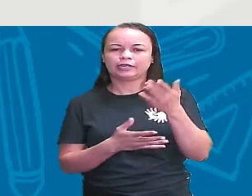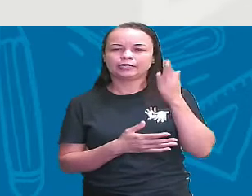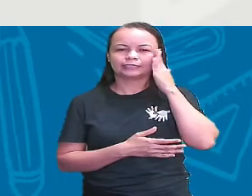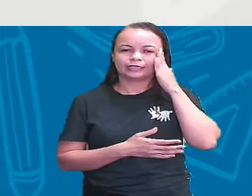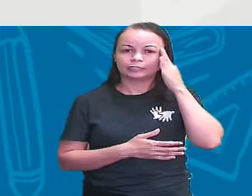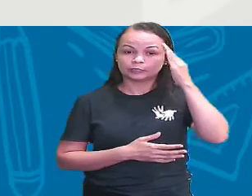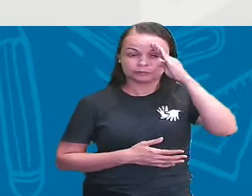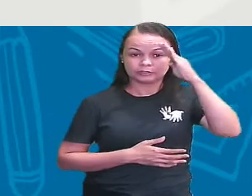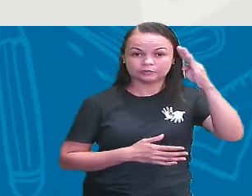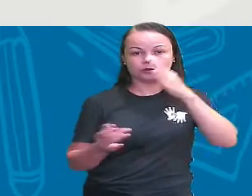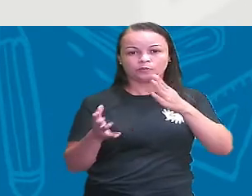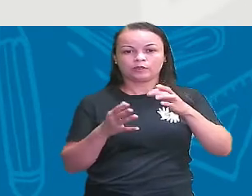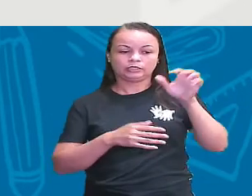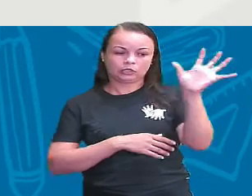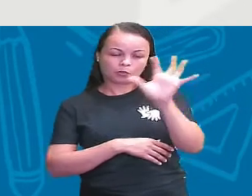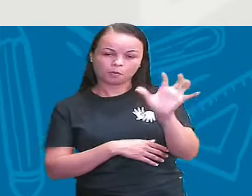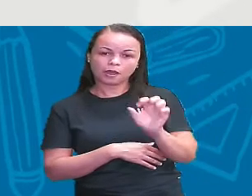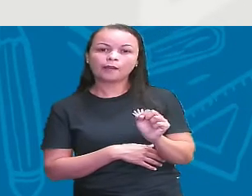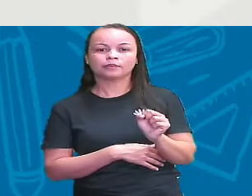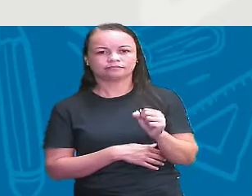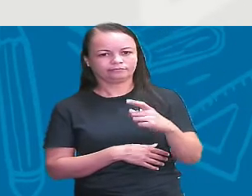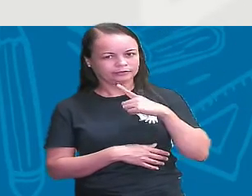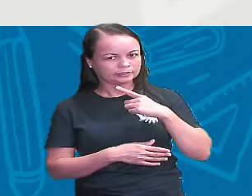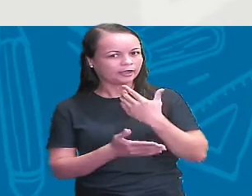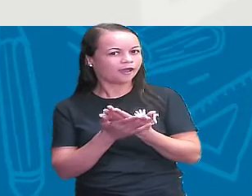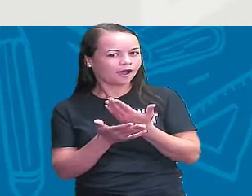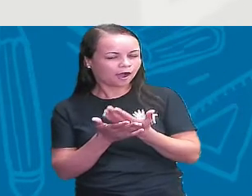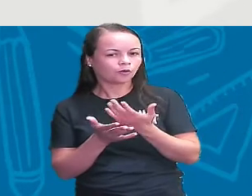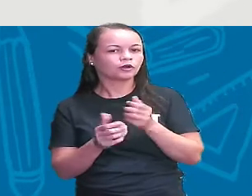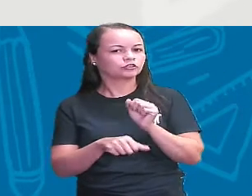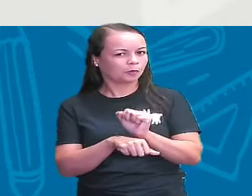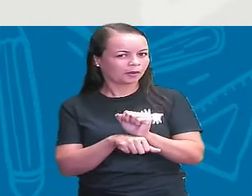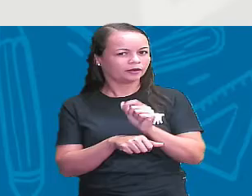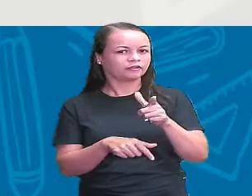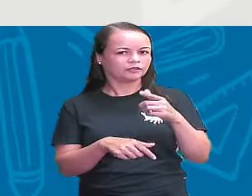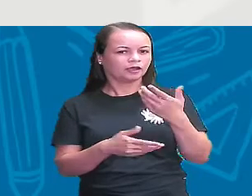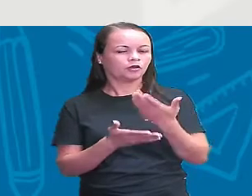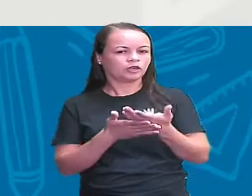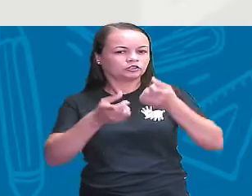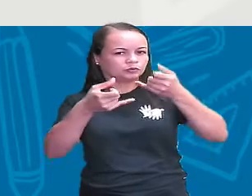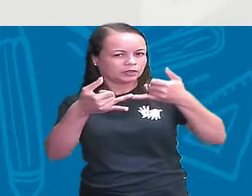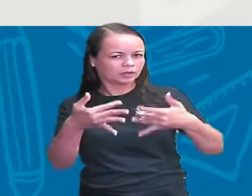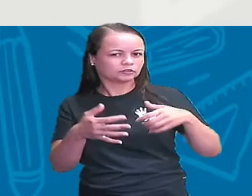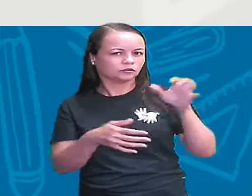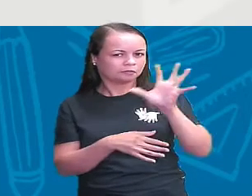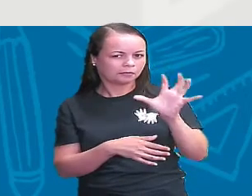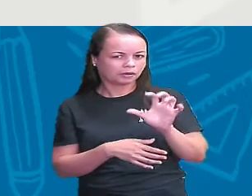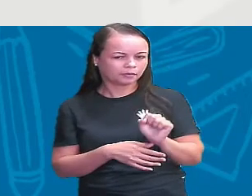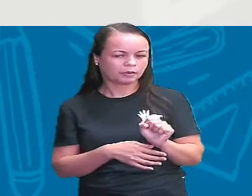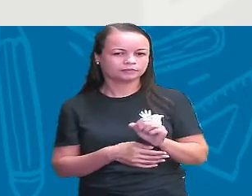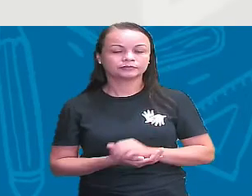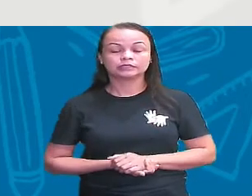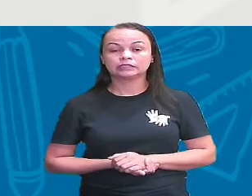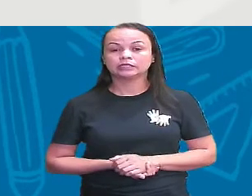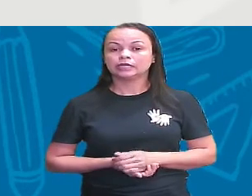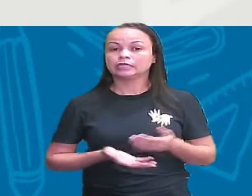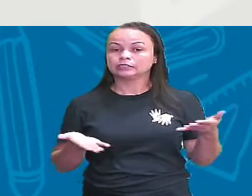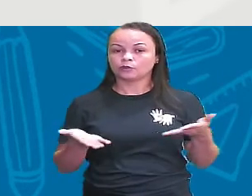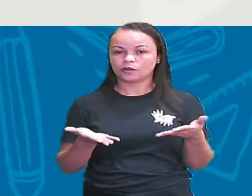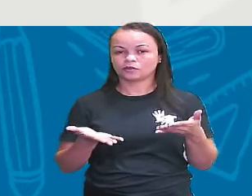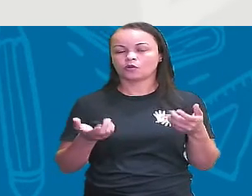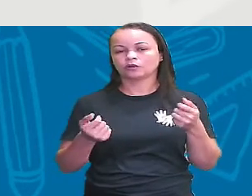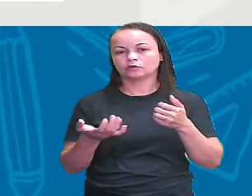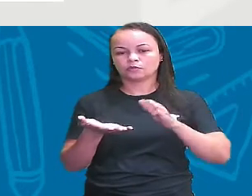conceito de mapas. Teremos aulas falando sobre mapas, tá? Me aguardem. Então, trouxe para vocês uma atividade para